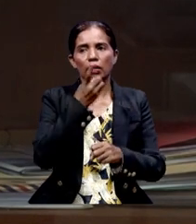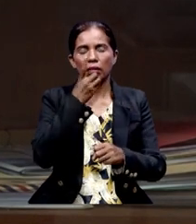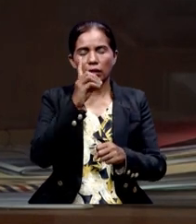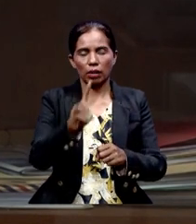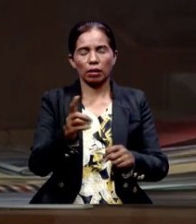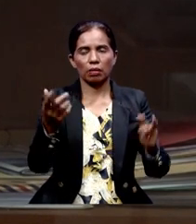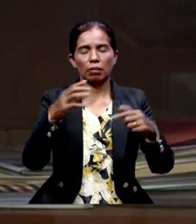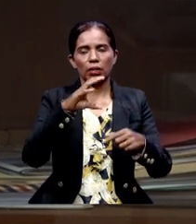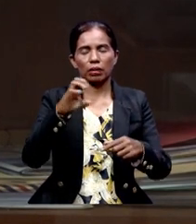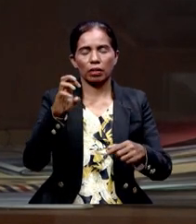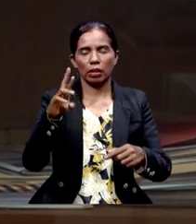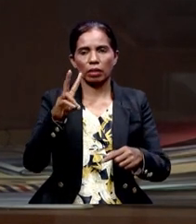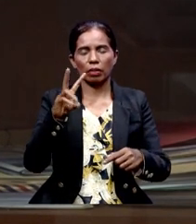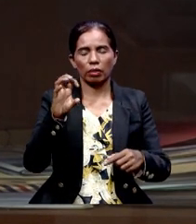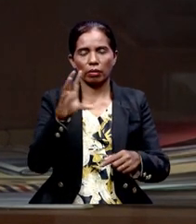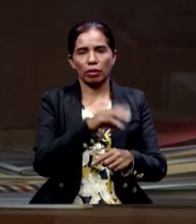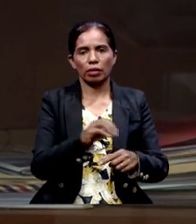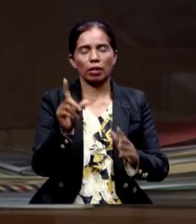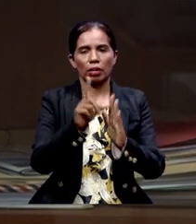serve tuir lei dekretu lei fonde dekretu